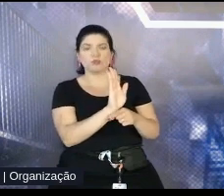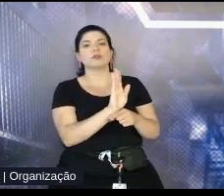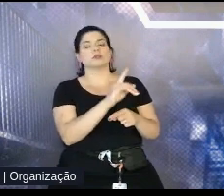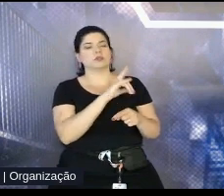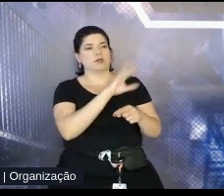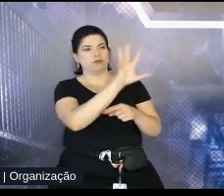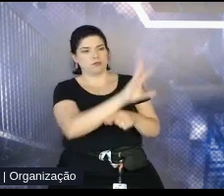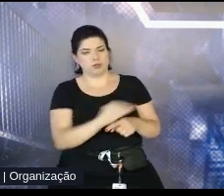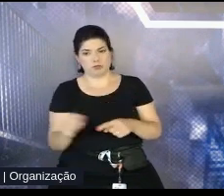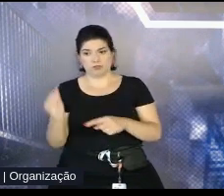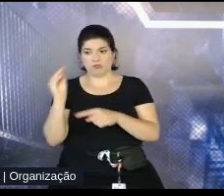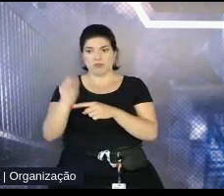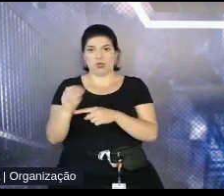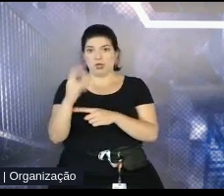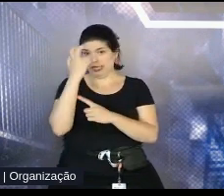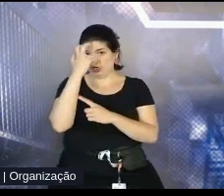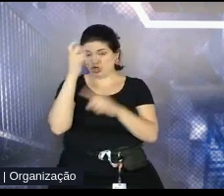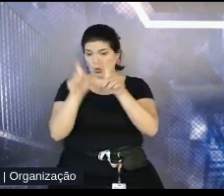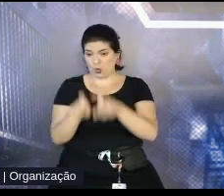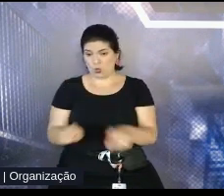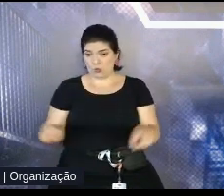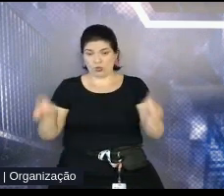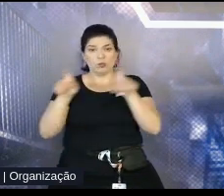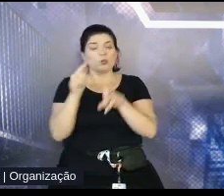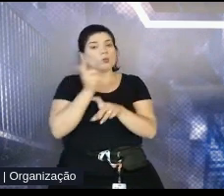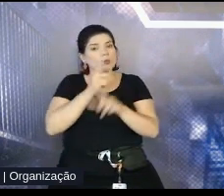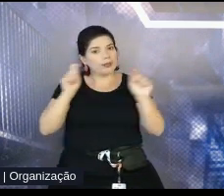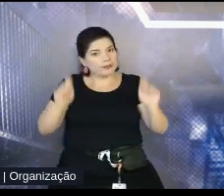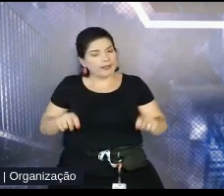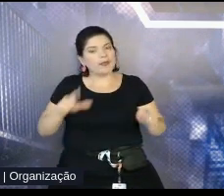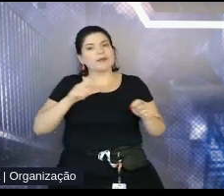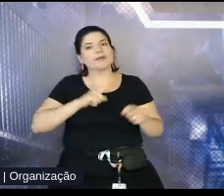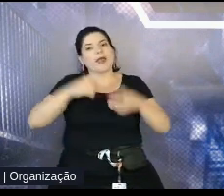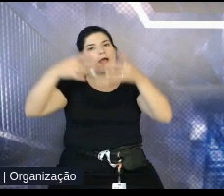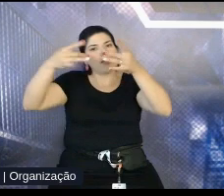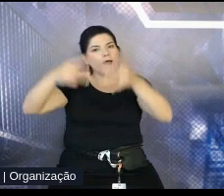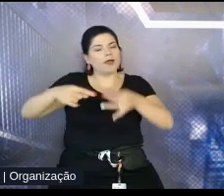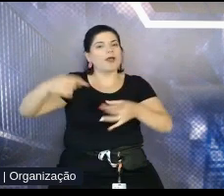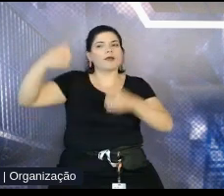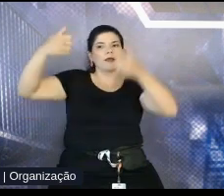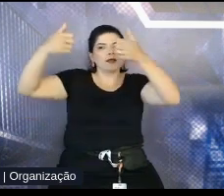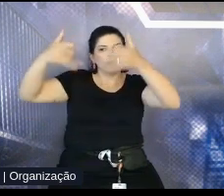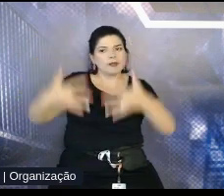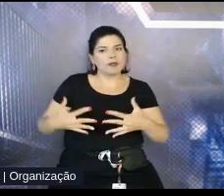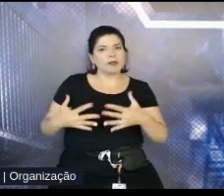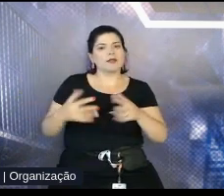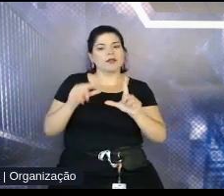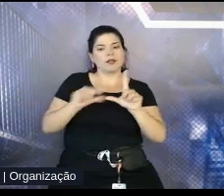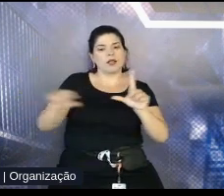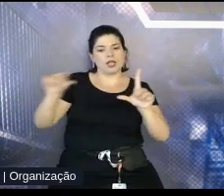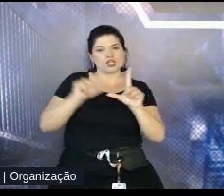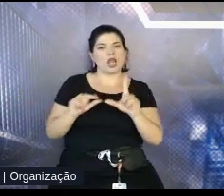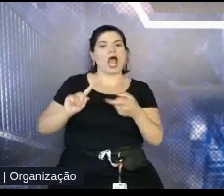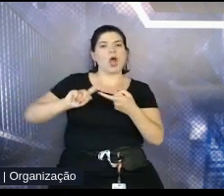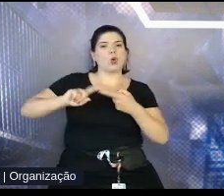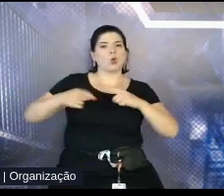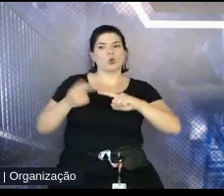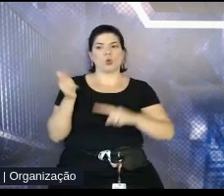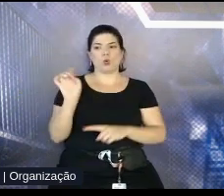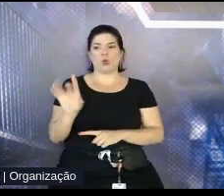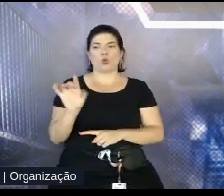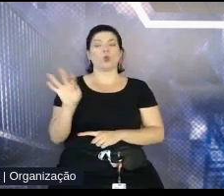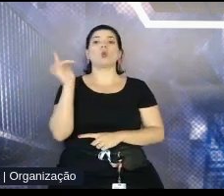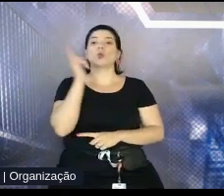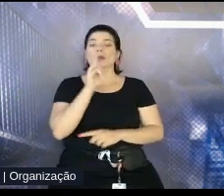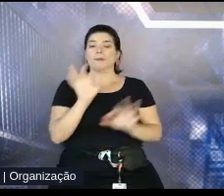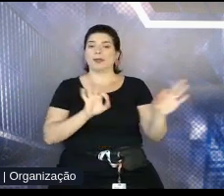de inteligência computacional para conseguir estar fazendo a transcrição automática e a geração de legenda desses vídeos, né? Então,